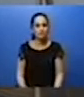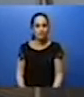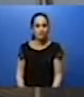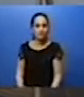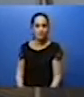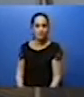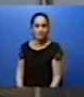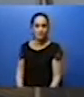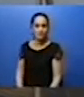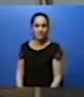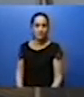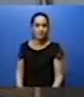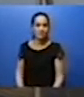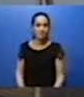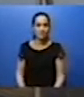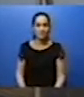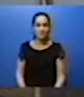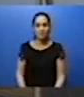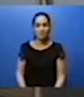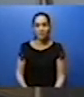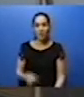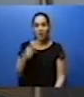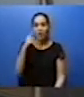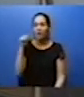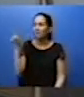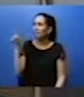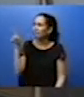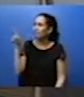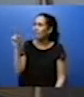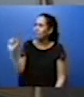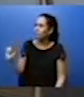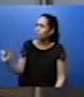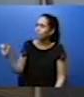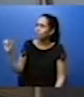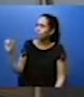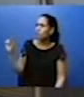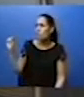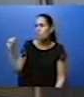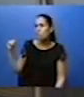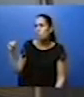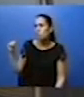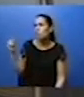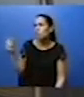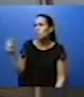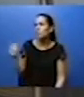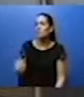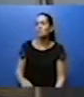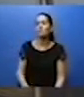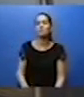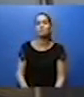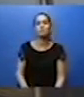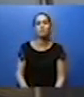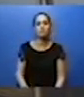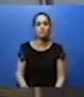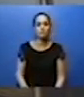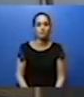e aqui nem tanto né chover não até que sim e aí ó